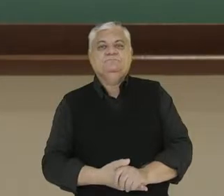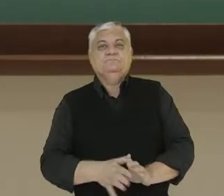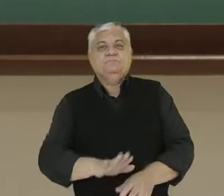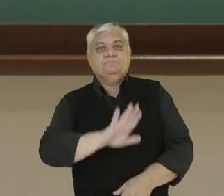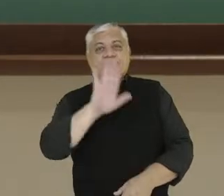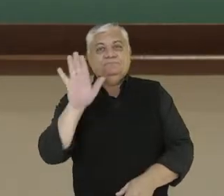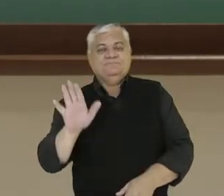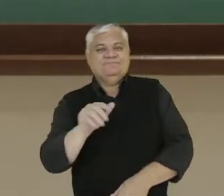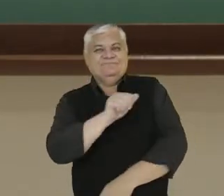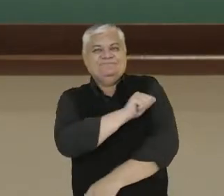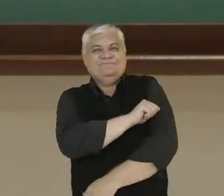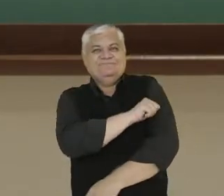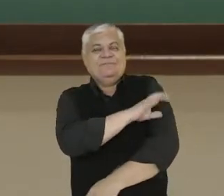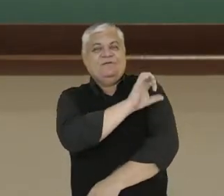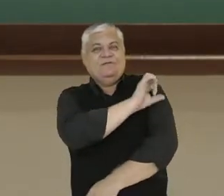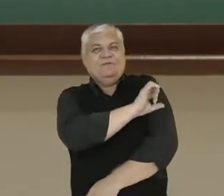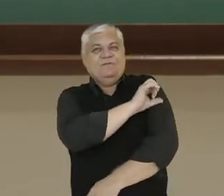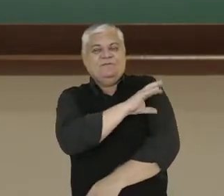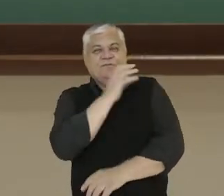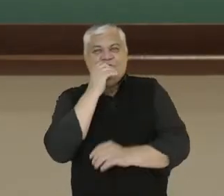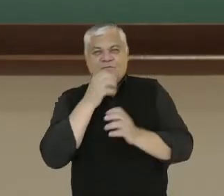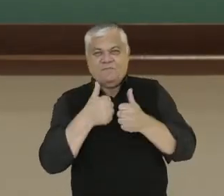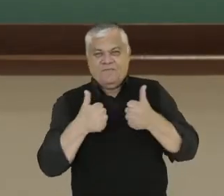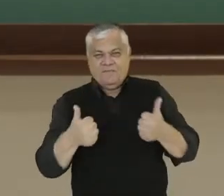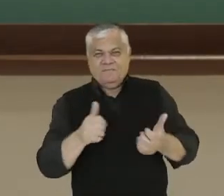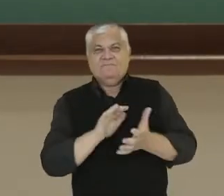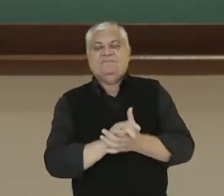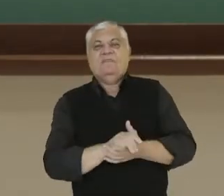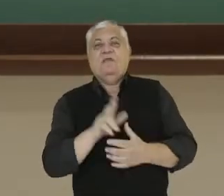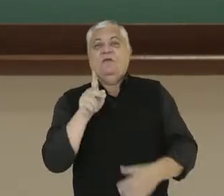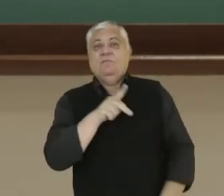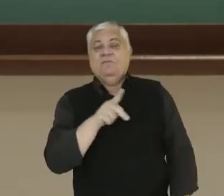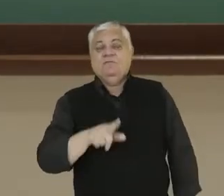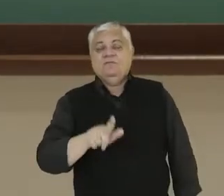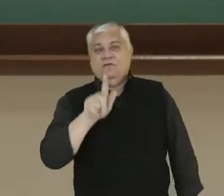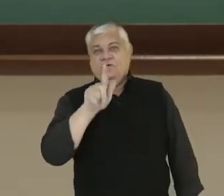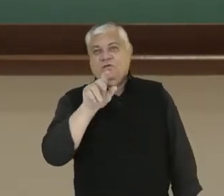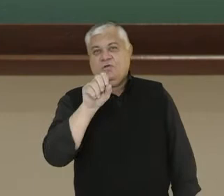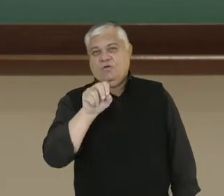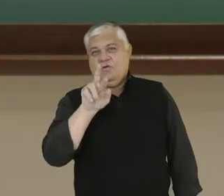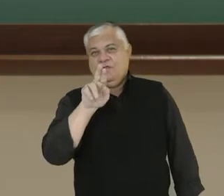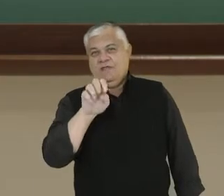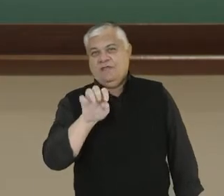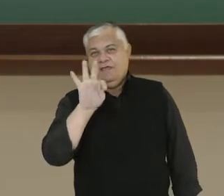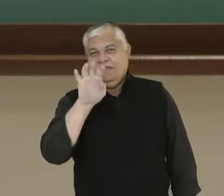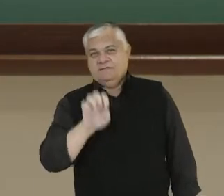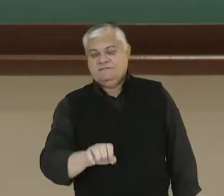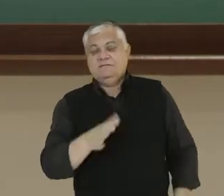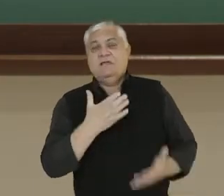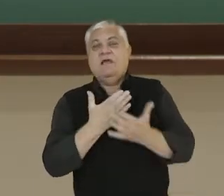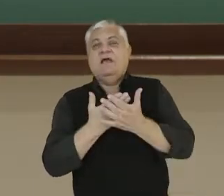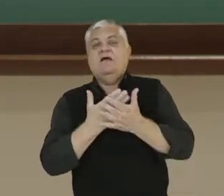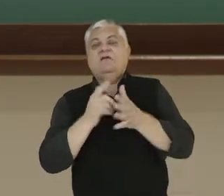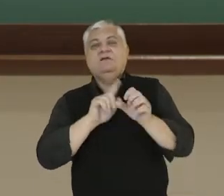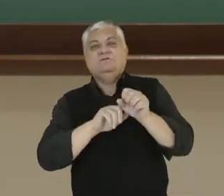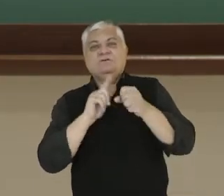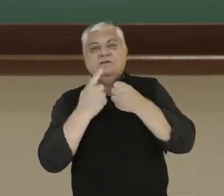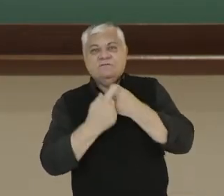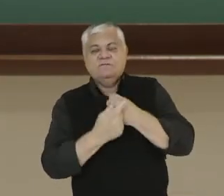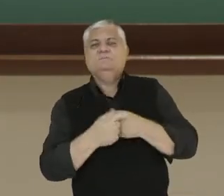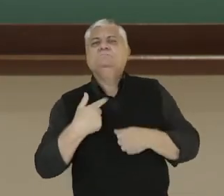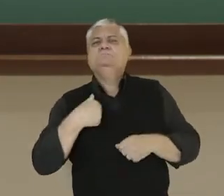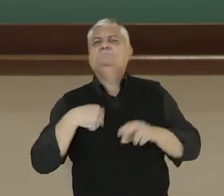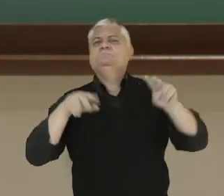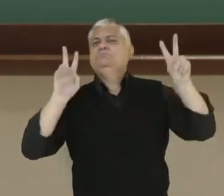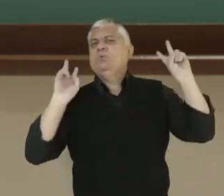Olá, meus queridos alunos do 9º ano, tudo bem com vocês? Eu sou a professora Gorete Wozniak, estamos aqui para uma aula de Geografia e vamos